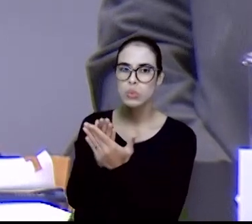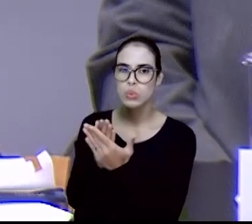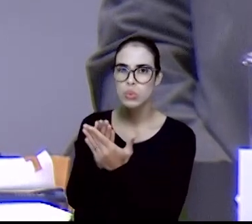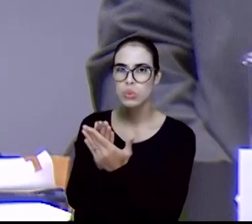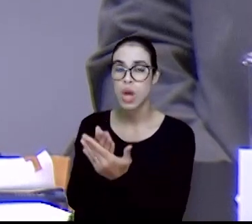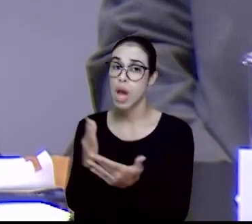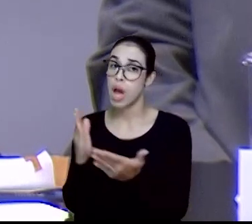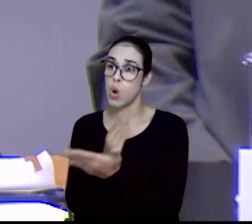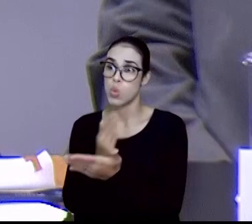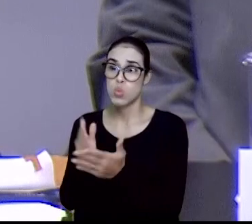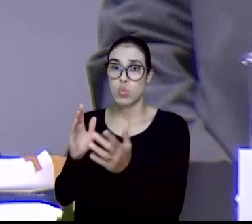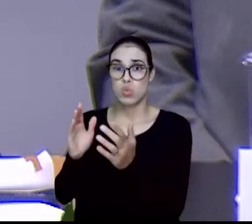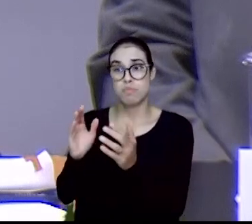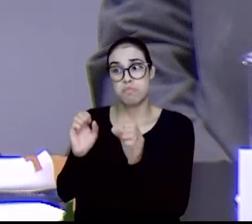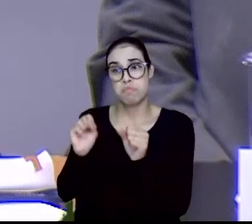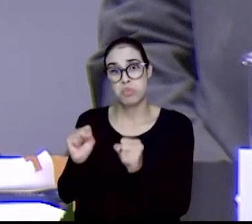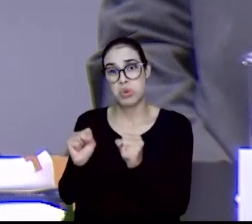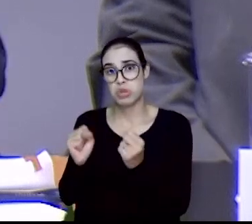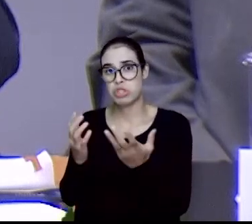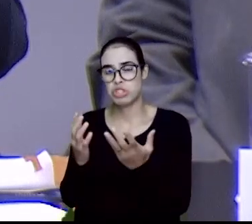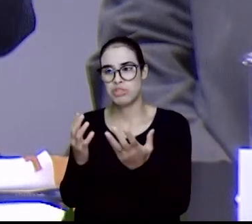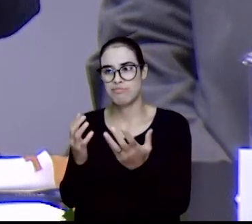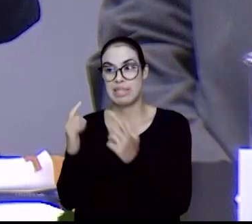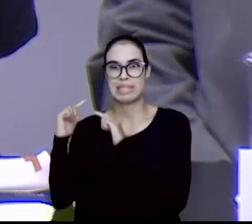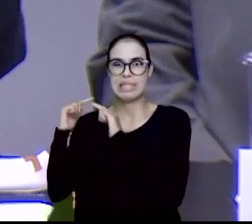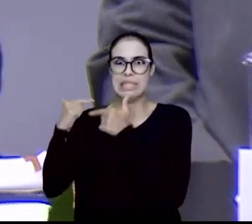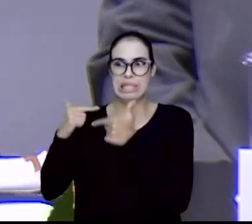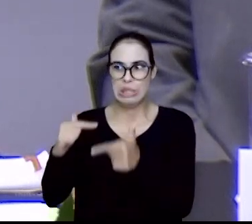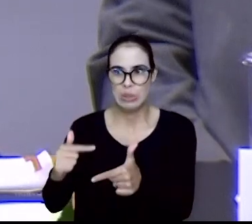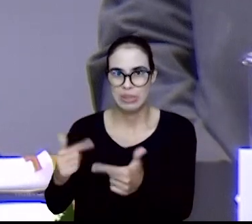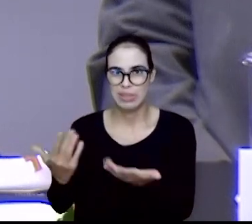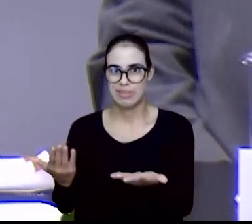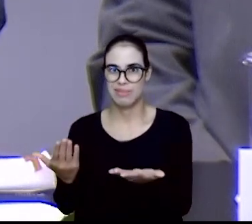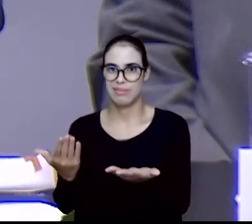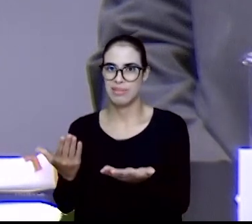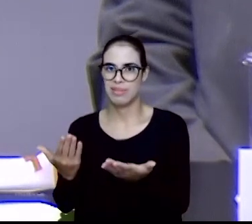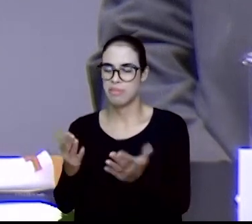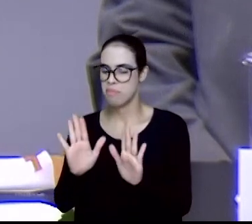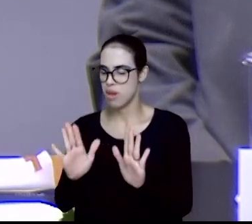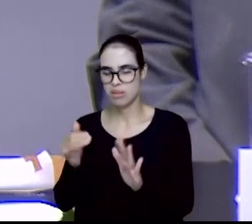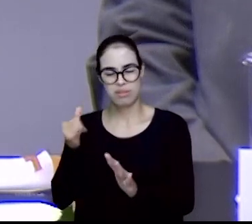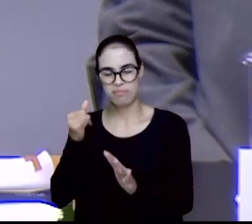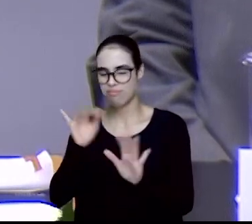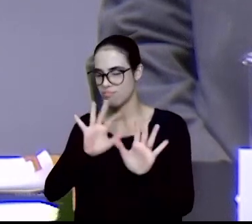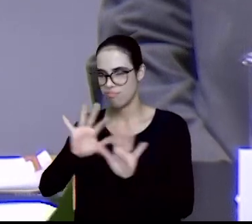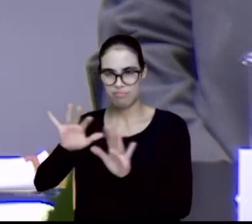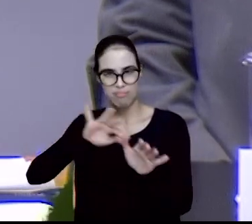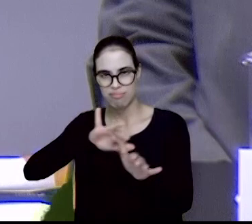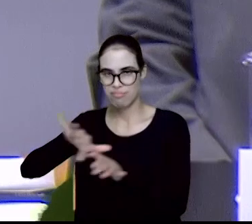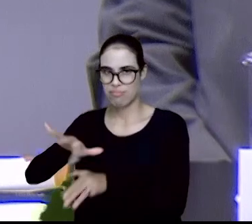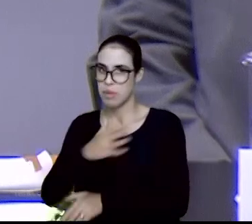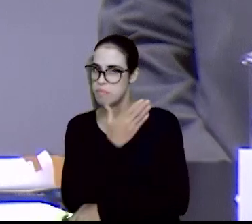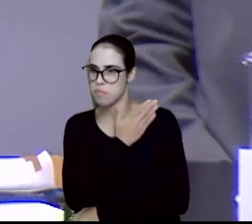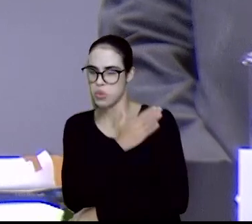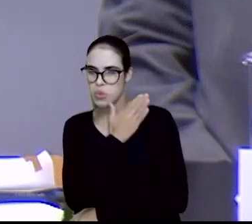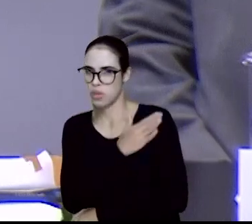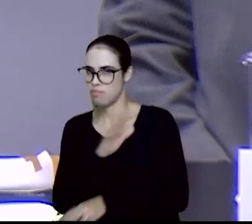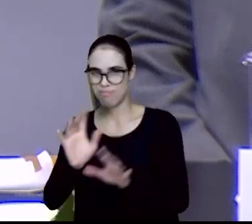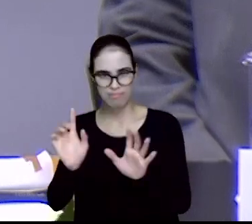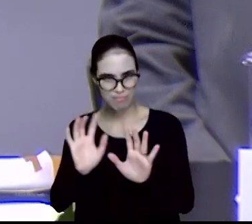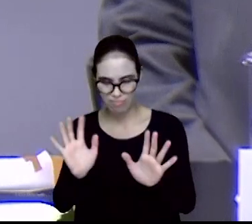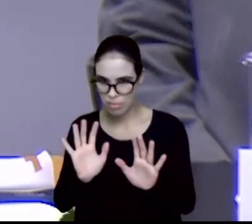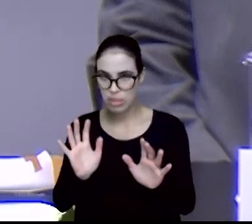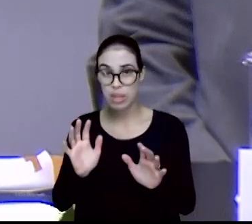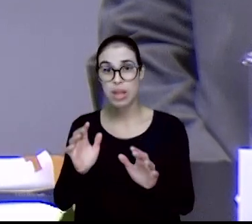preconceitos, superando uma visão mais antiga de que o juiz tem um livre convencimento e pode fazer aquilo que